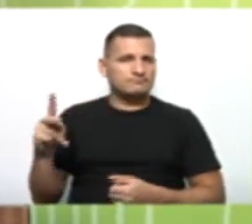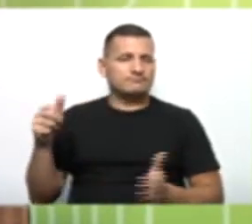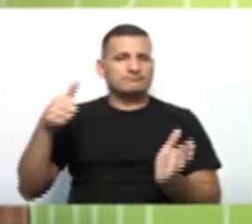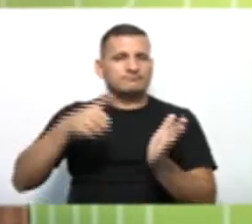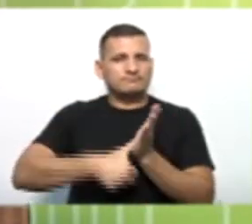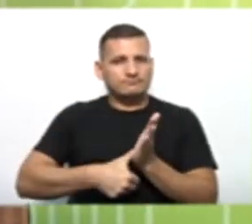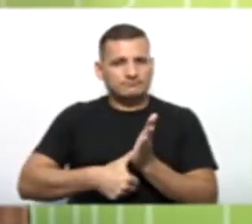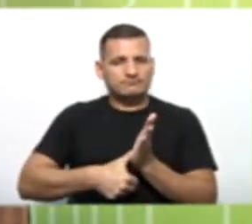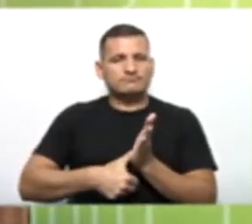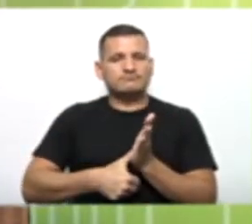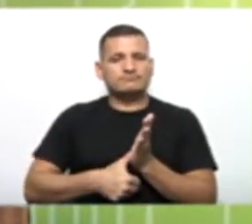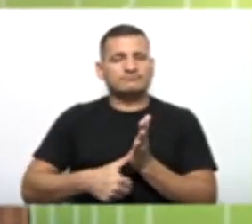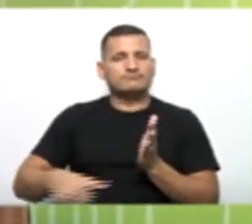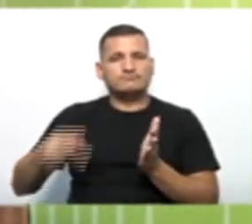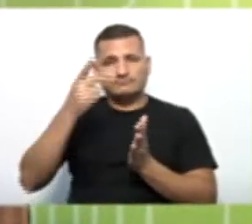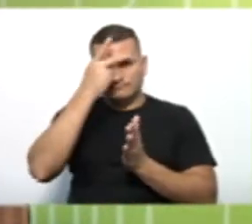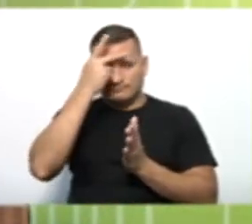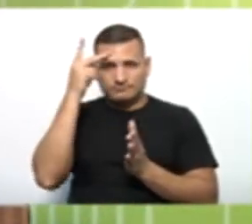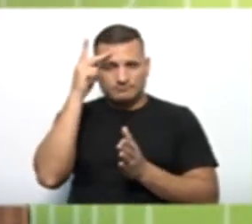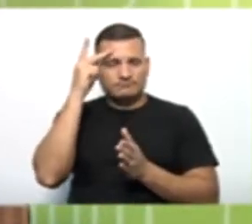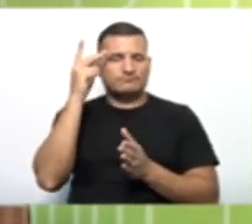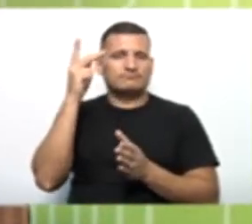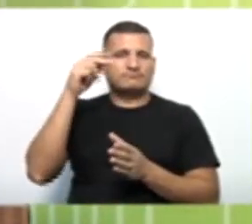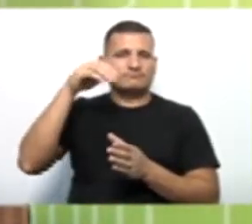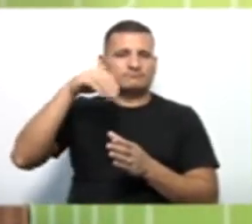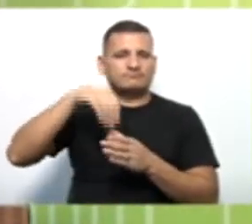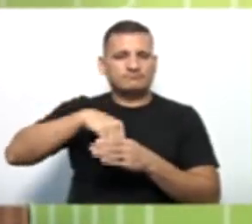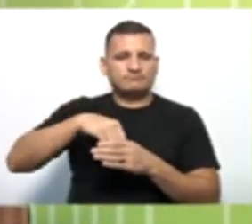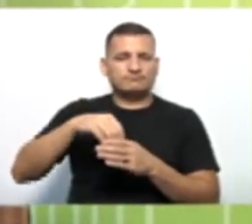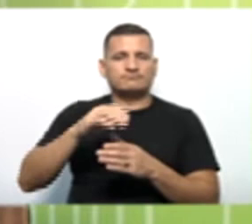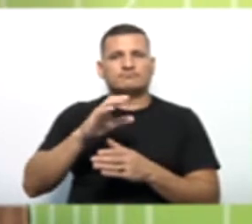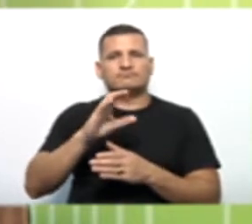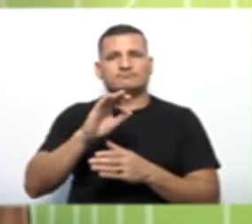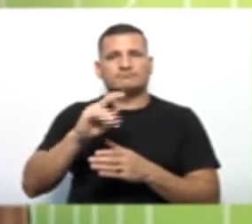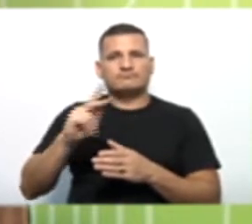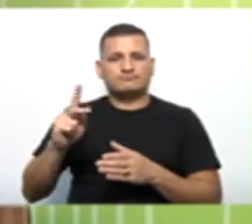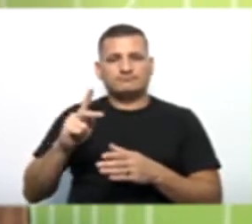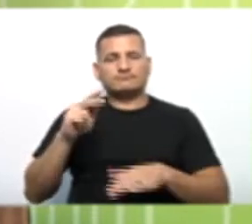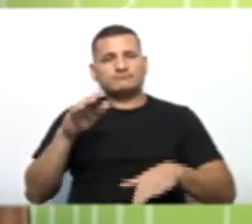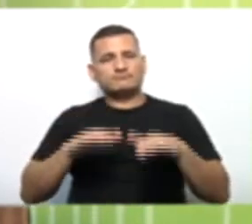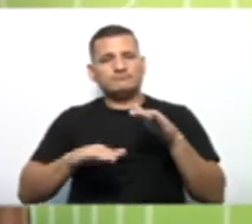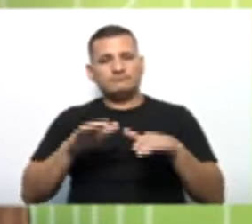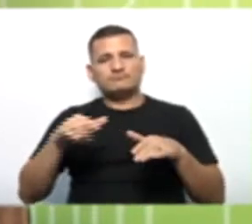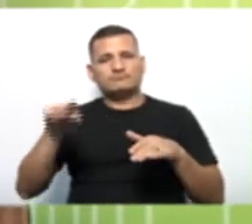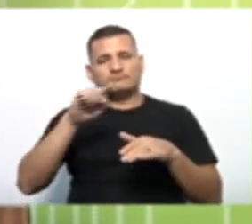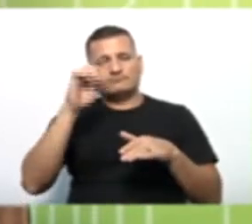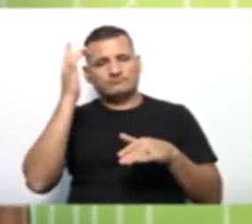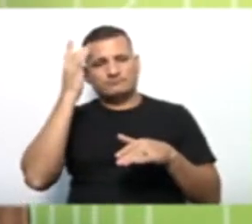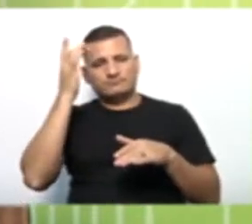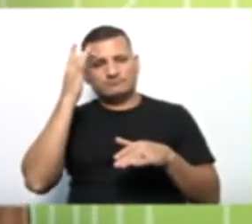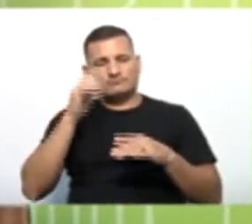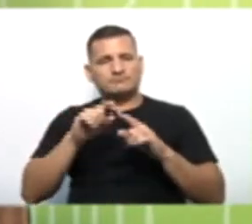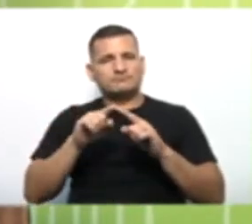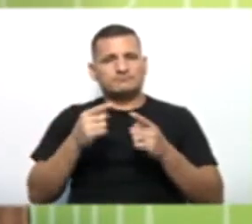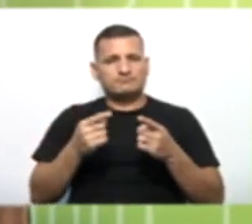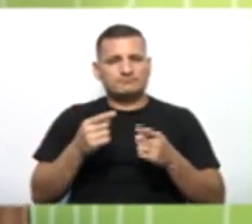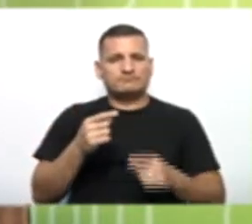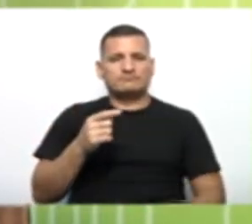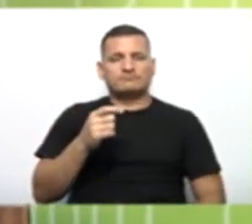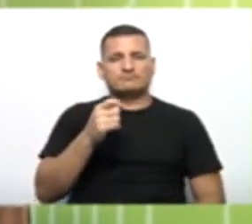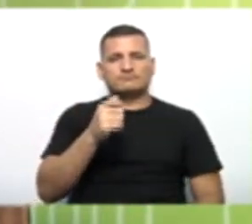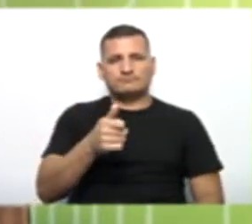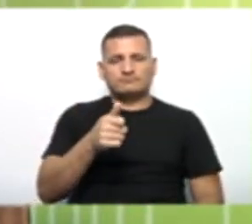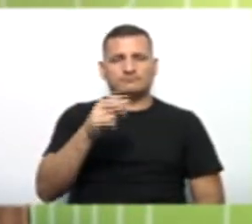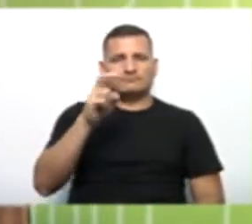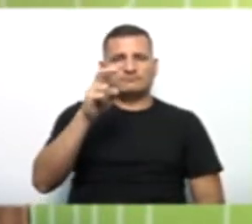aos cooperados as pessoas que fazem parte da cooperativa talvez vocês não saibam mas quase cinquenta por